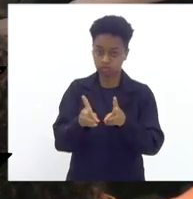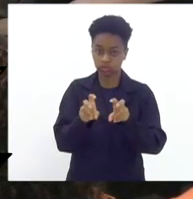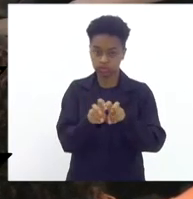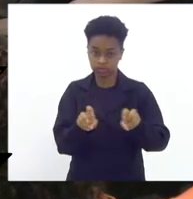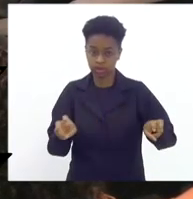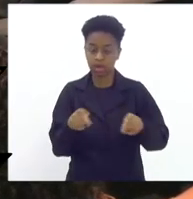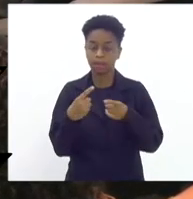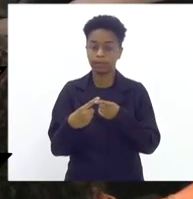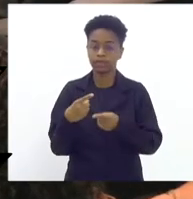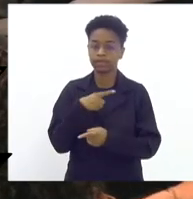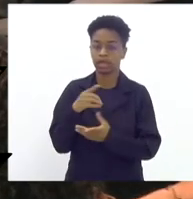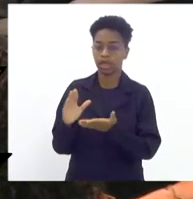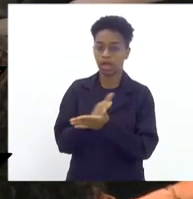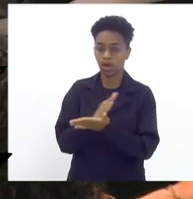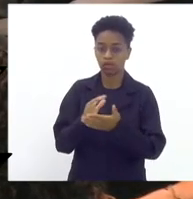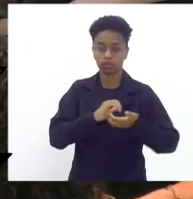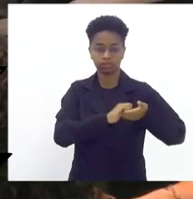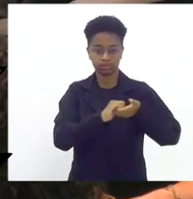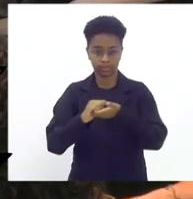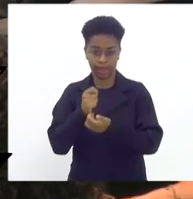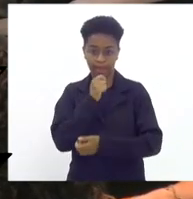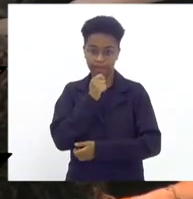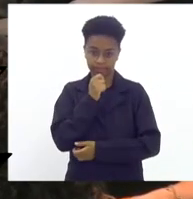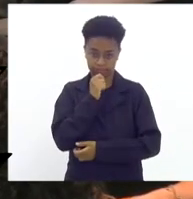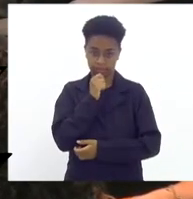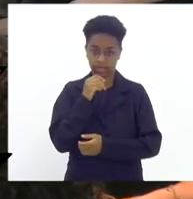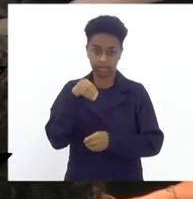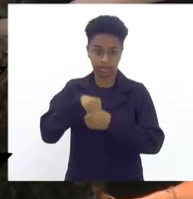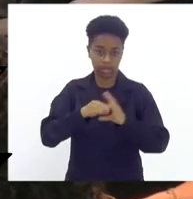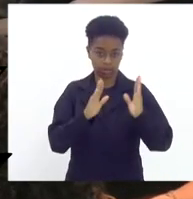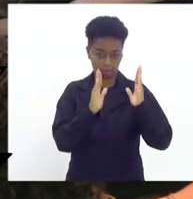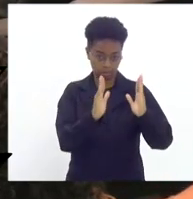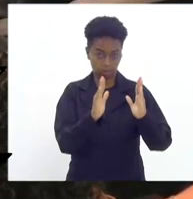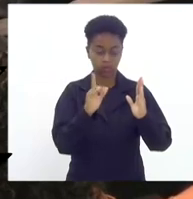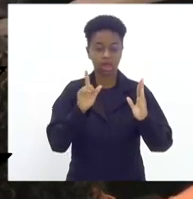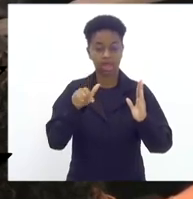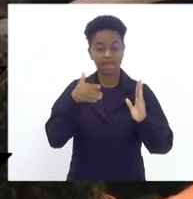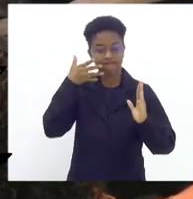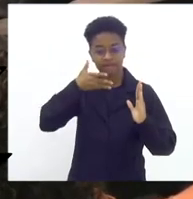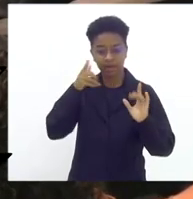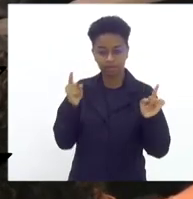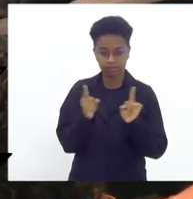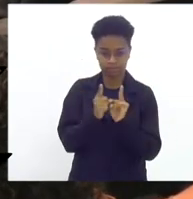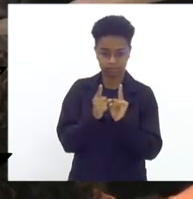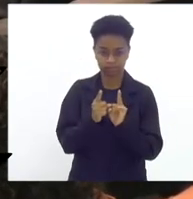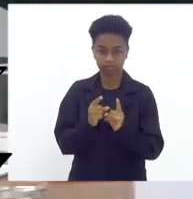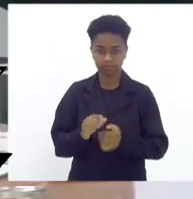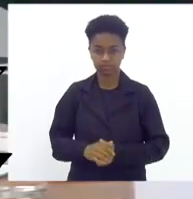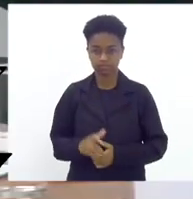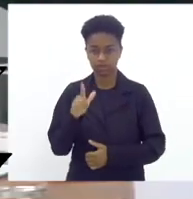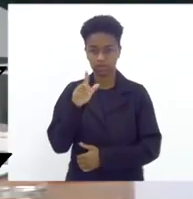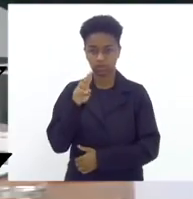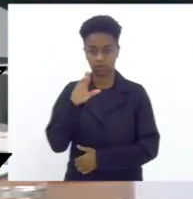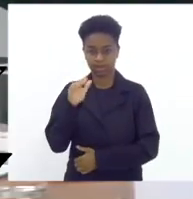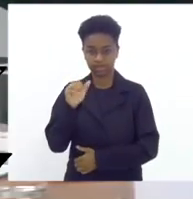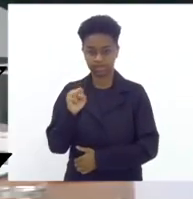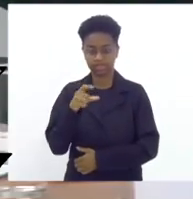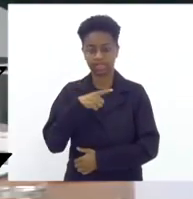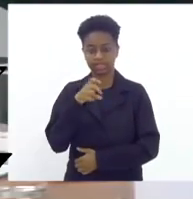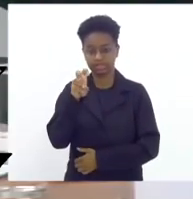pois a gente vai ter algumas saudações ainda dentro desse bloco que são falas um pouco menores loucas você tem cinco